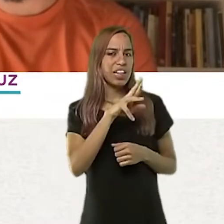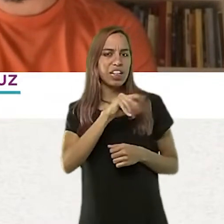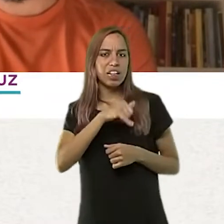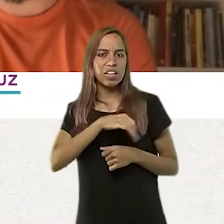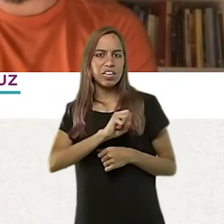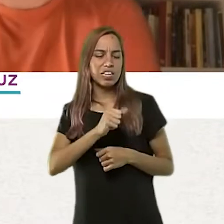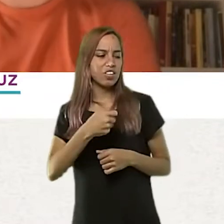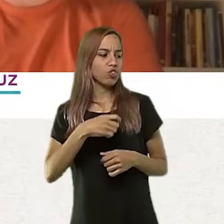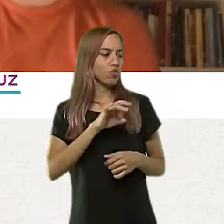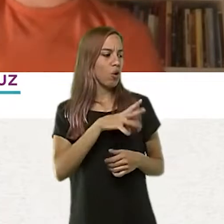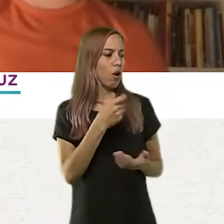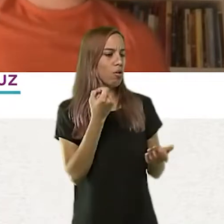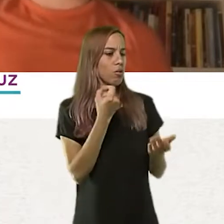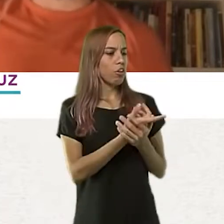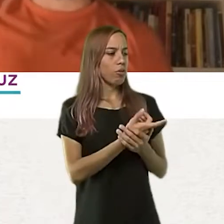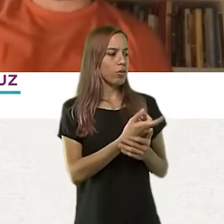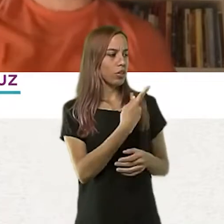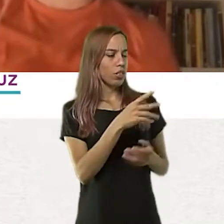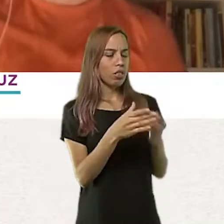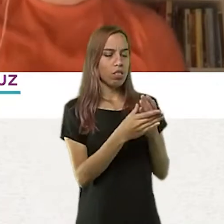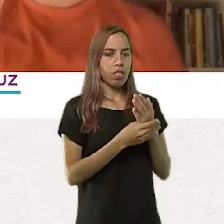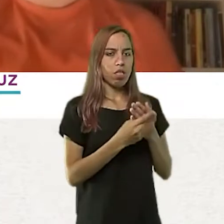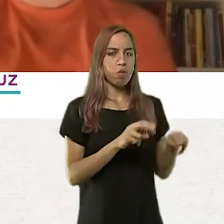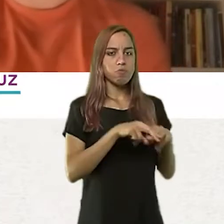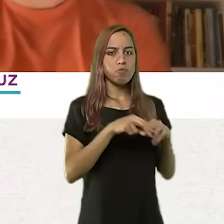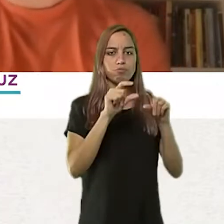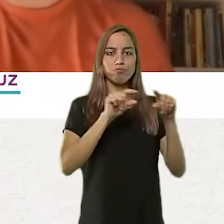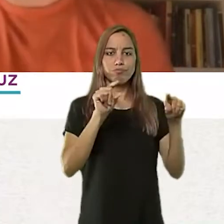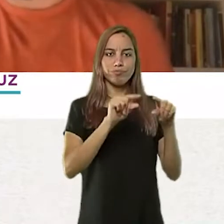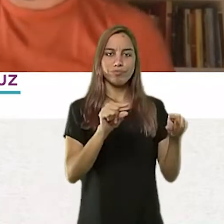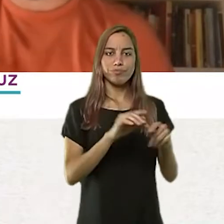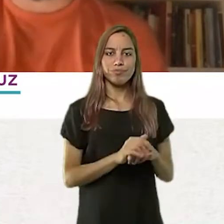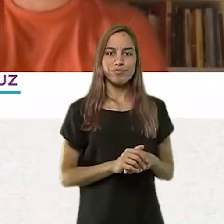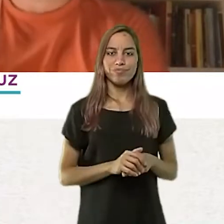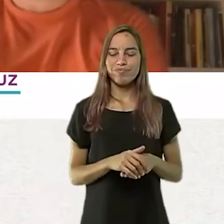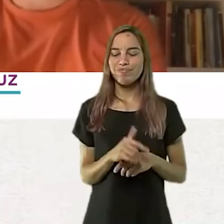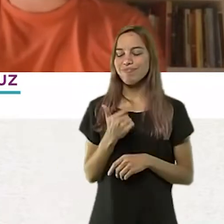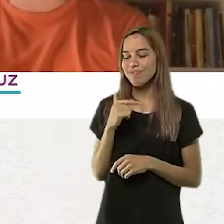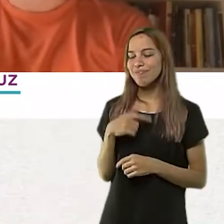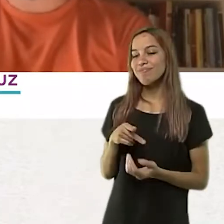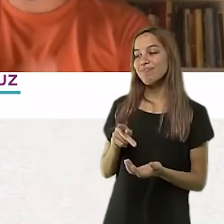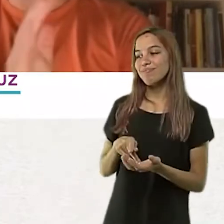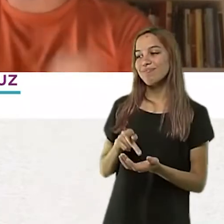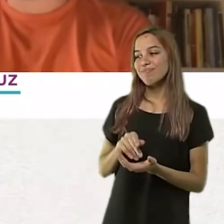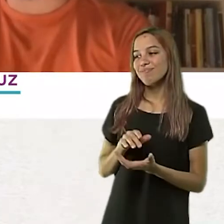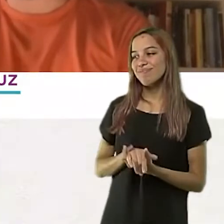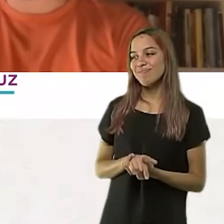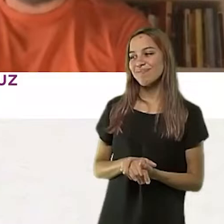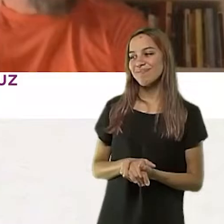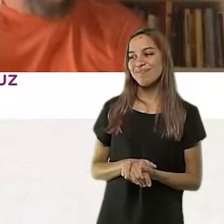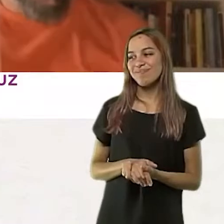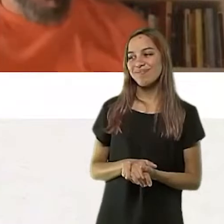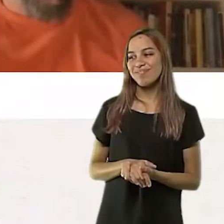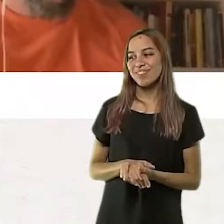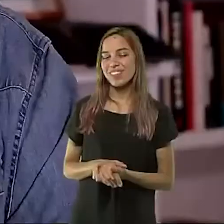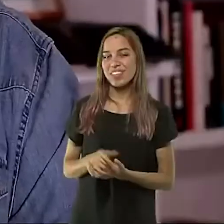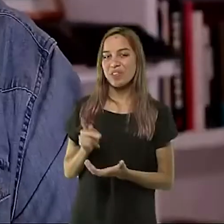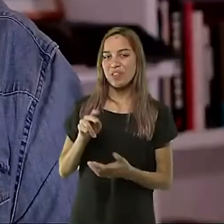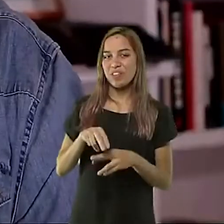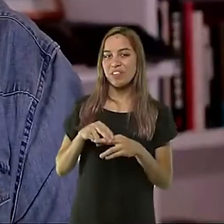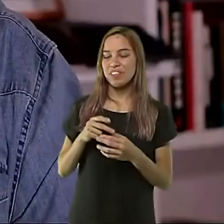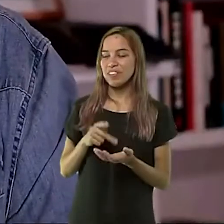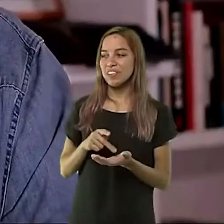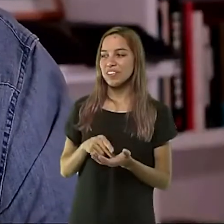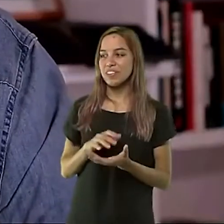títulos. Não é só por isso. É isso. Vamos lá. Tinha uma carreira só com títulos.